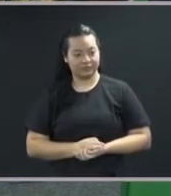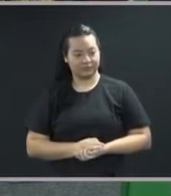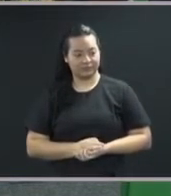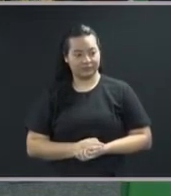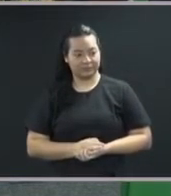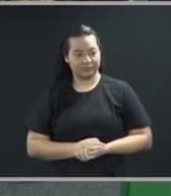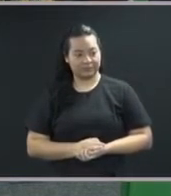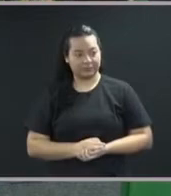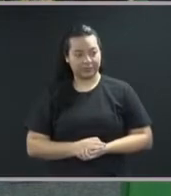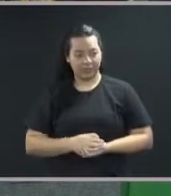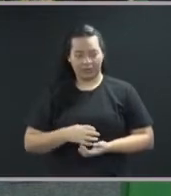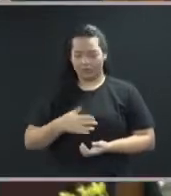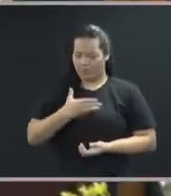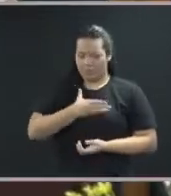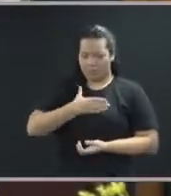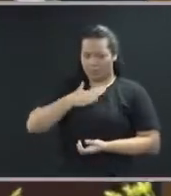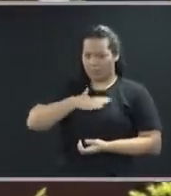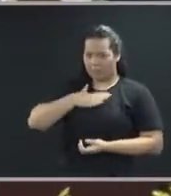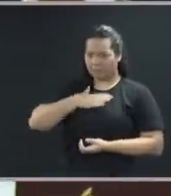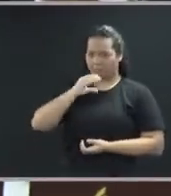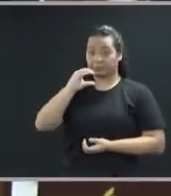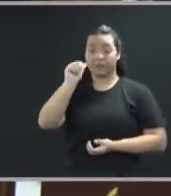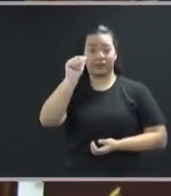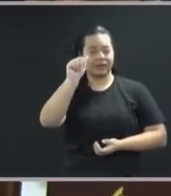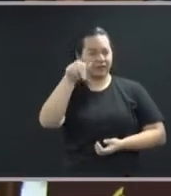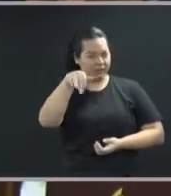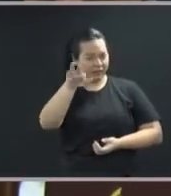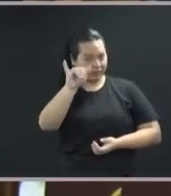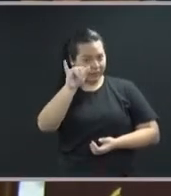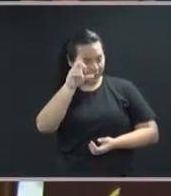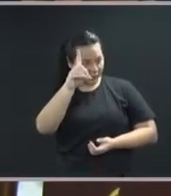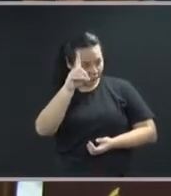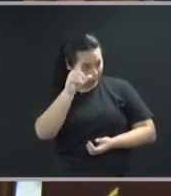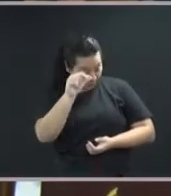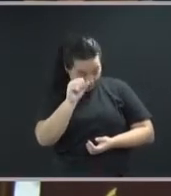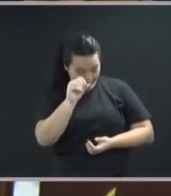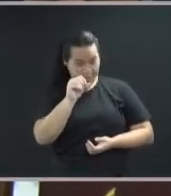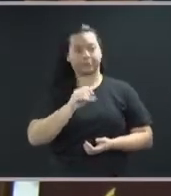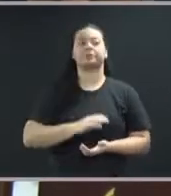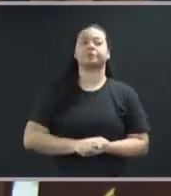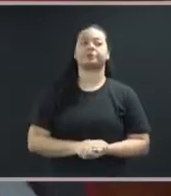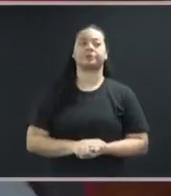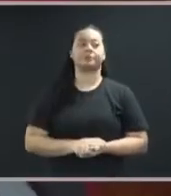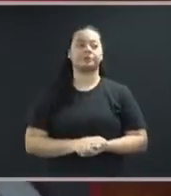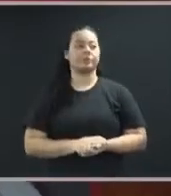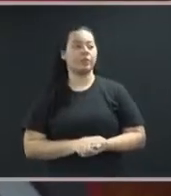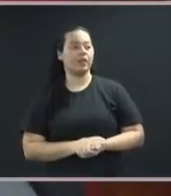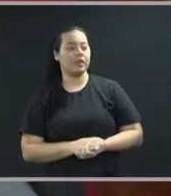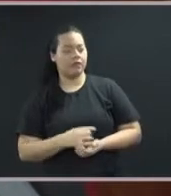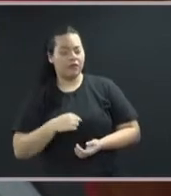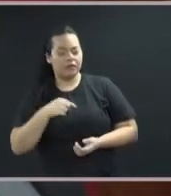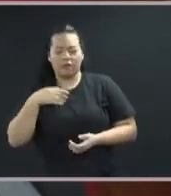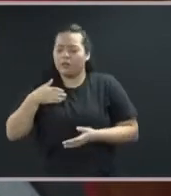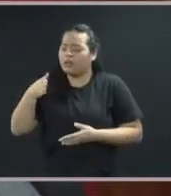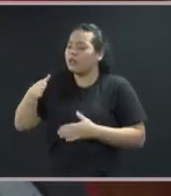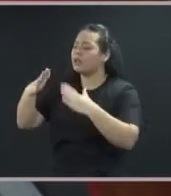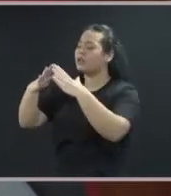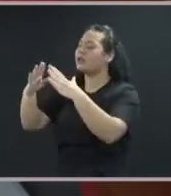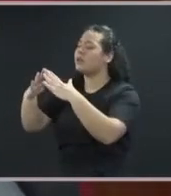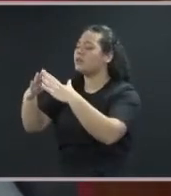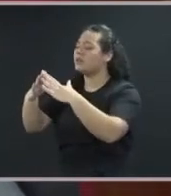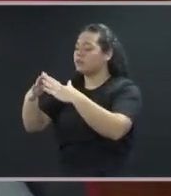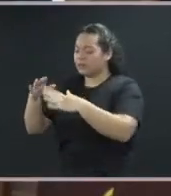aquele barulho, meu irmão, o Espírito de Deus se moveu em mim. Sabe como é que é esse negócio?